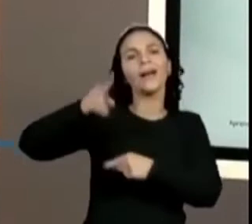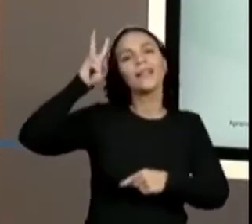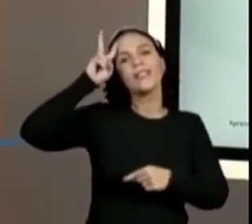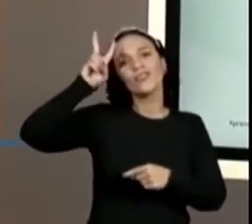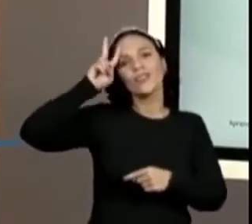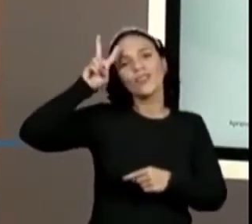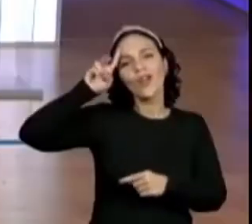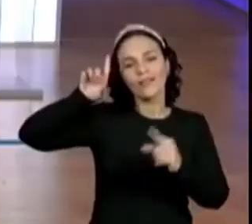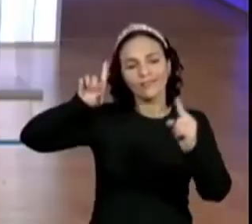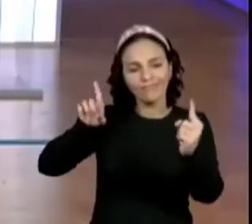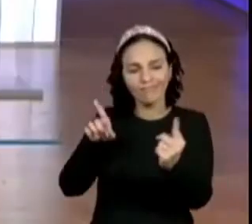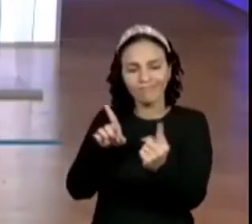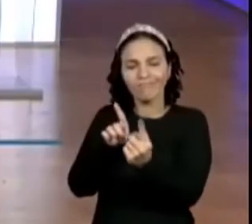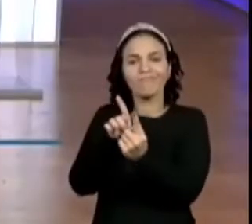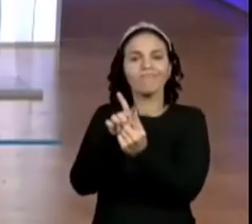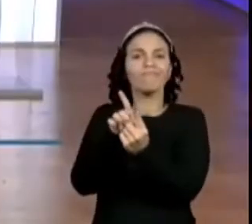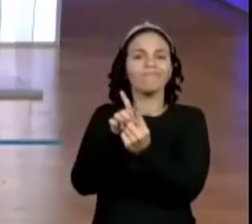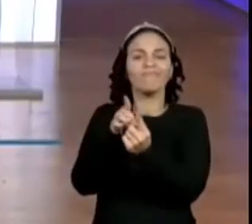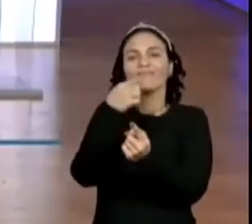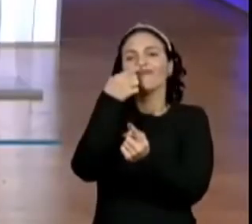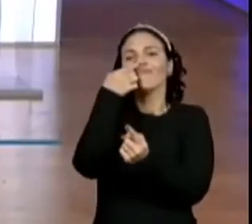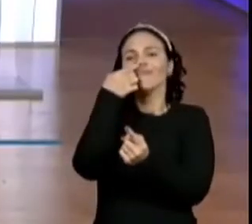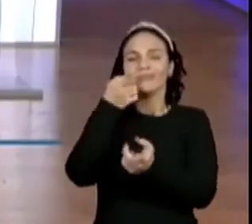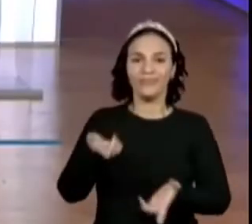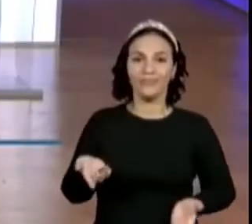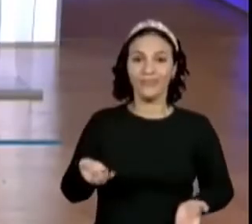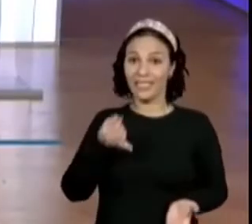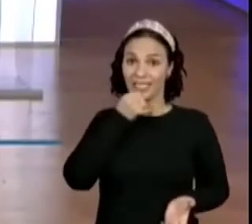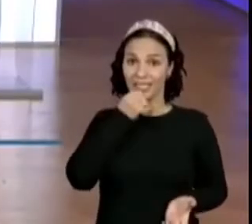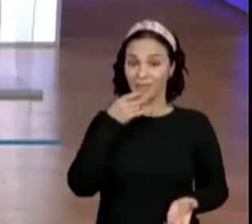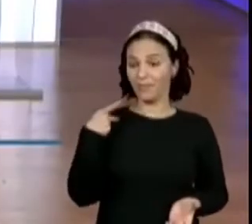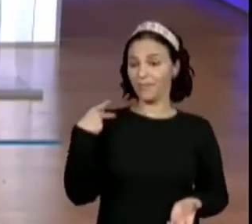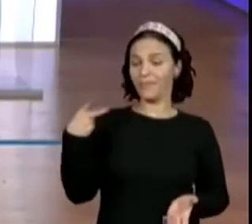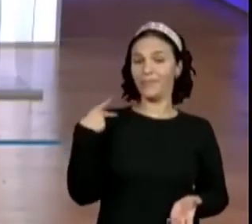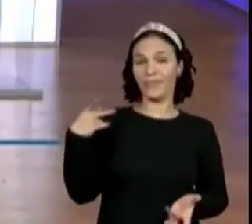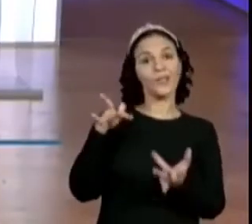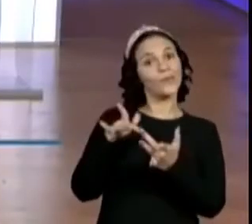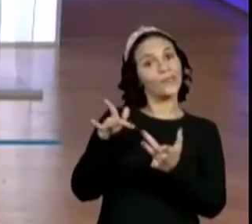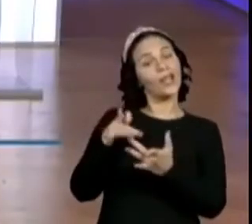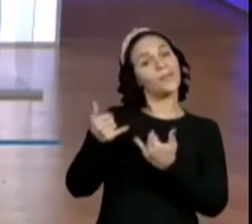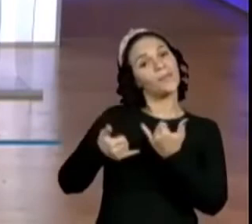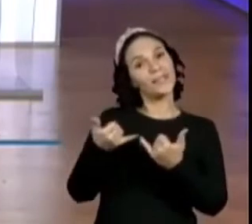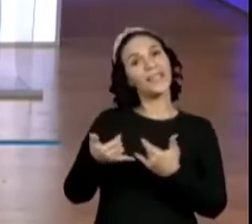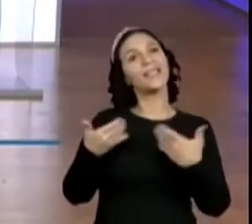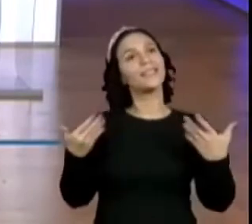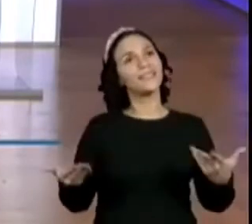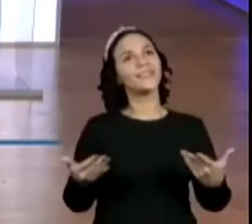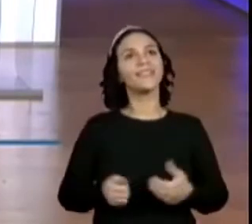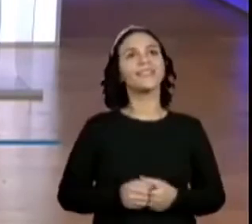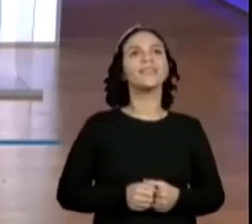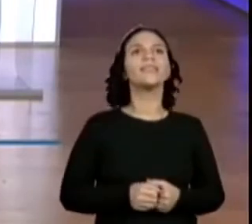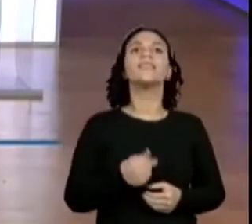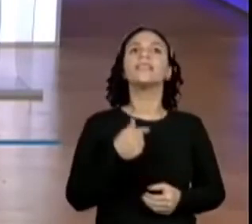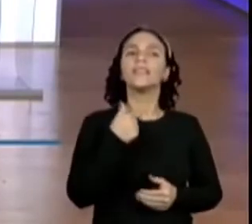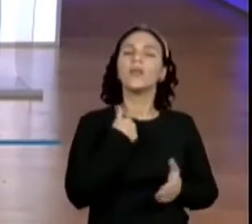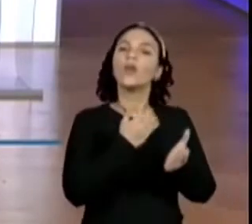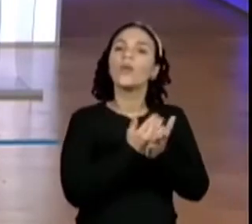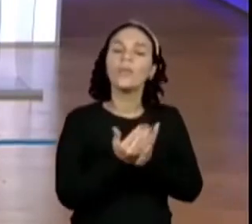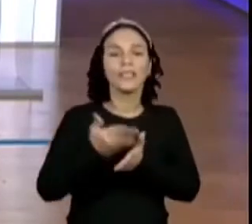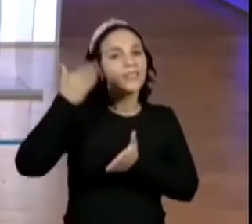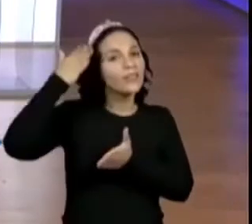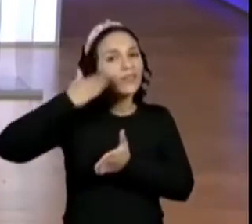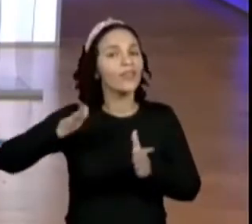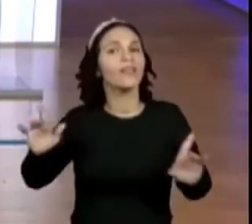aproxime mais das pessoas, né, professora Fran? Com certeza. Hoje a gente se aproximou para poder brincar. Sim. Quem diria? Eu que estou começando a trazer a professora